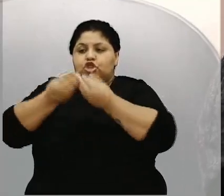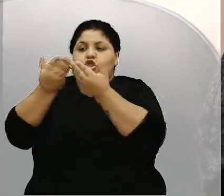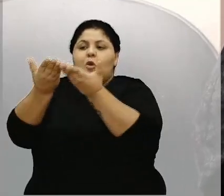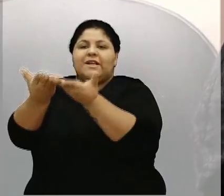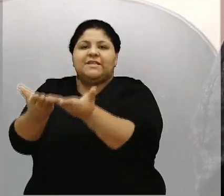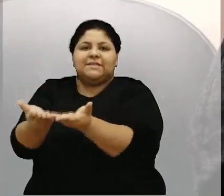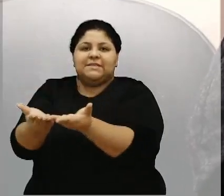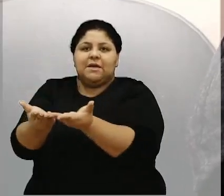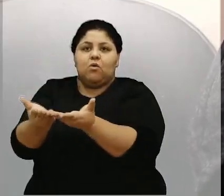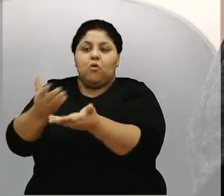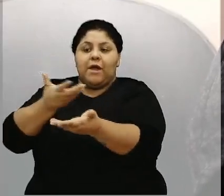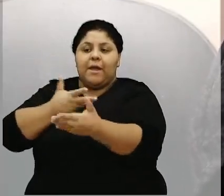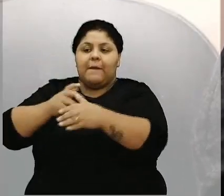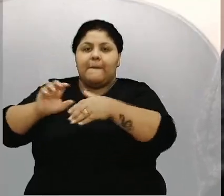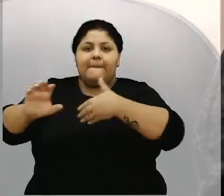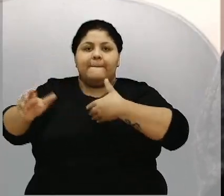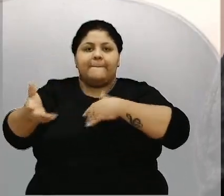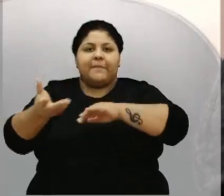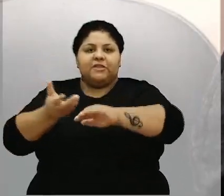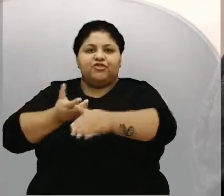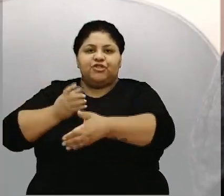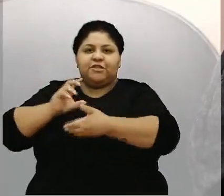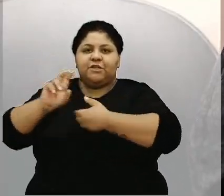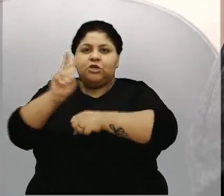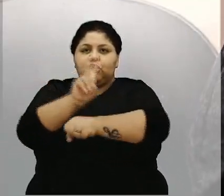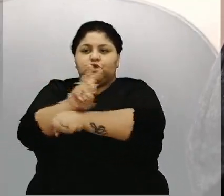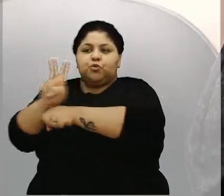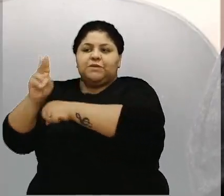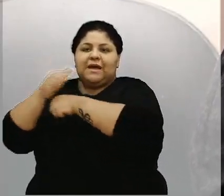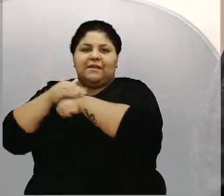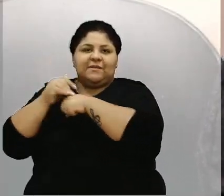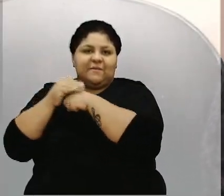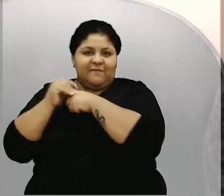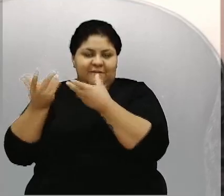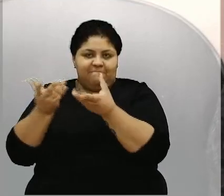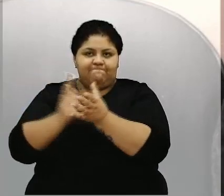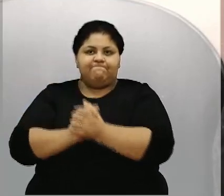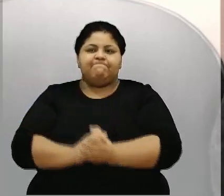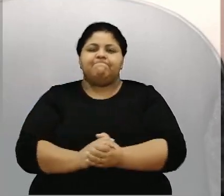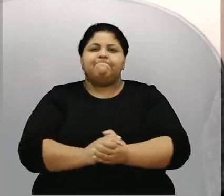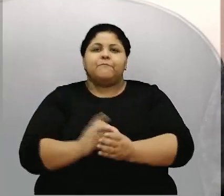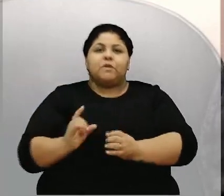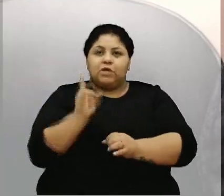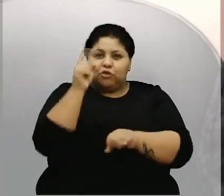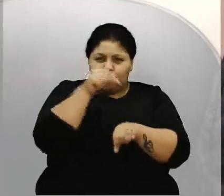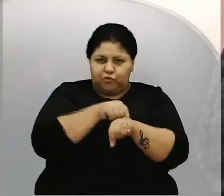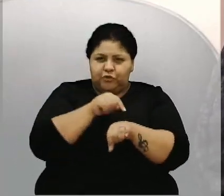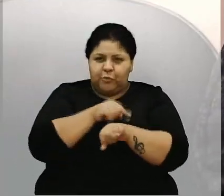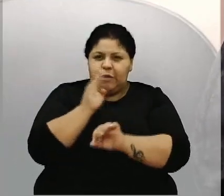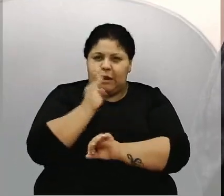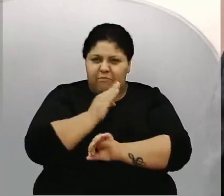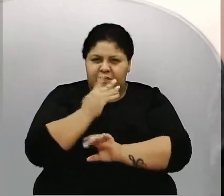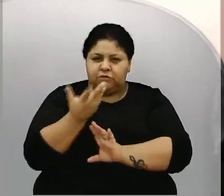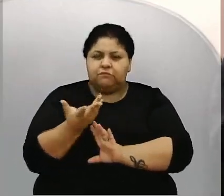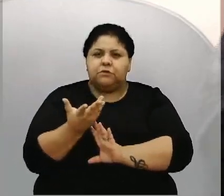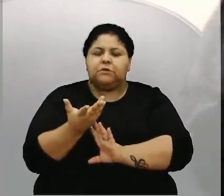de empatia, de cuidado, de carinho. E quero só nesse último tempinho que eu tenho aqui